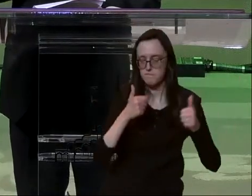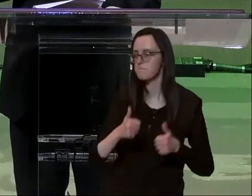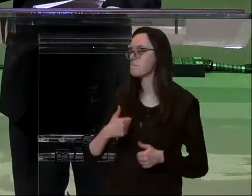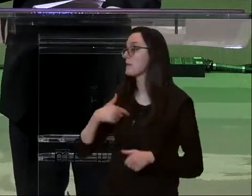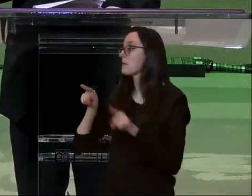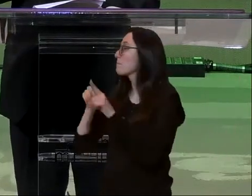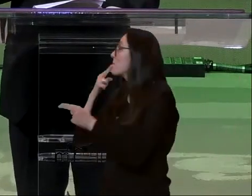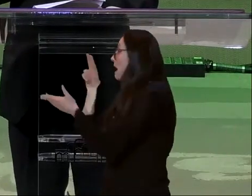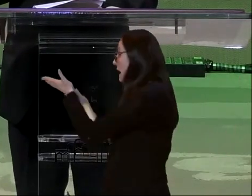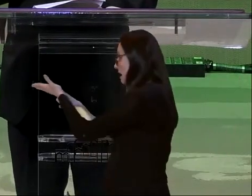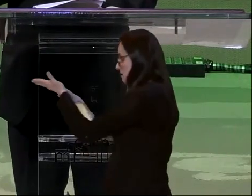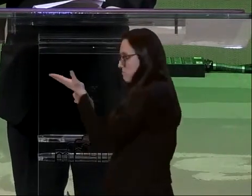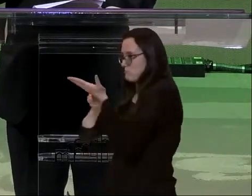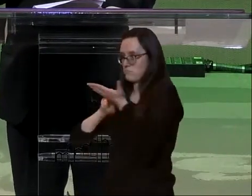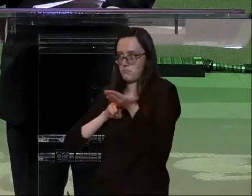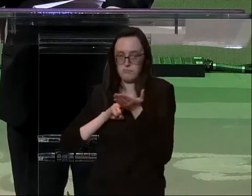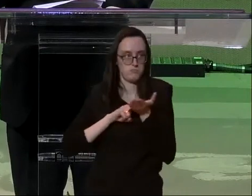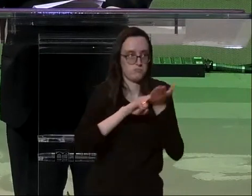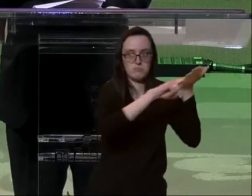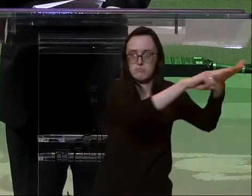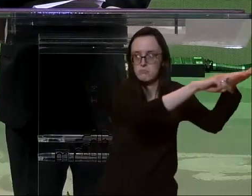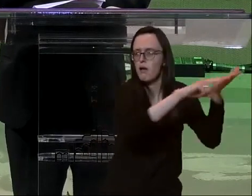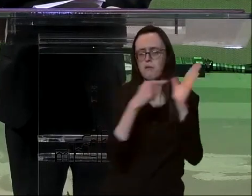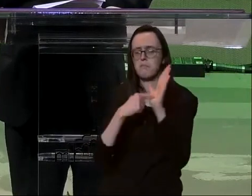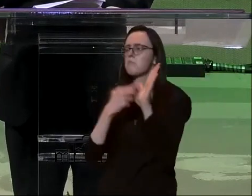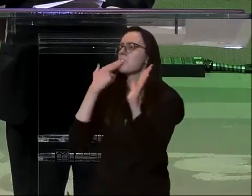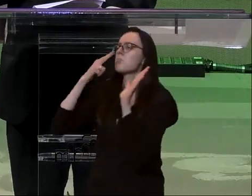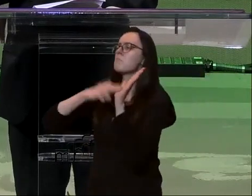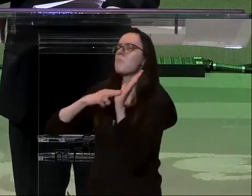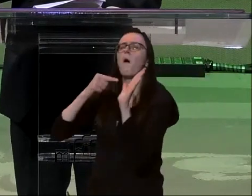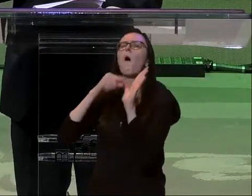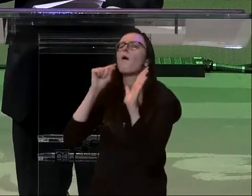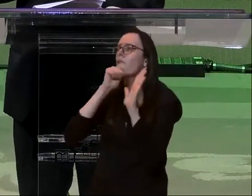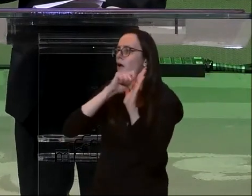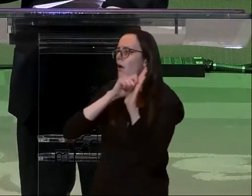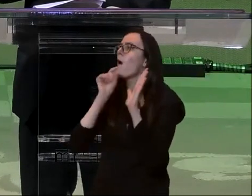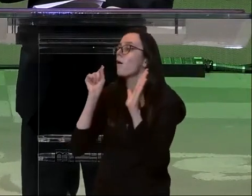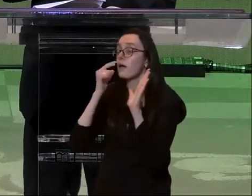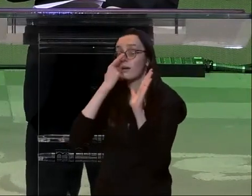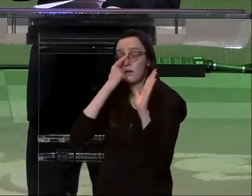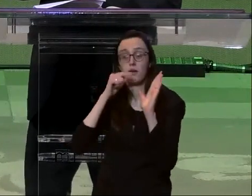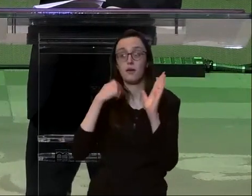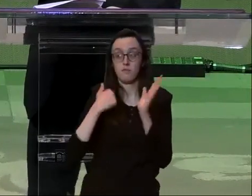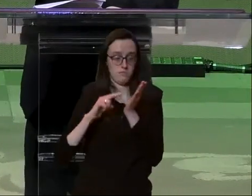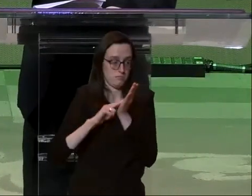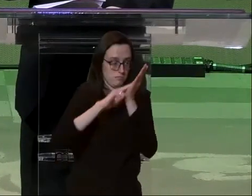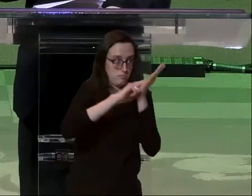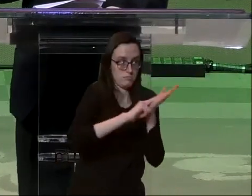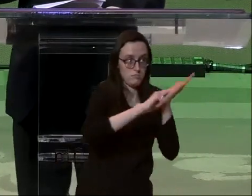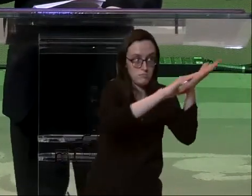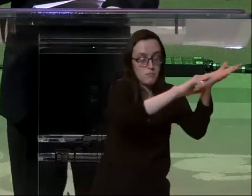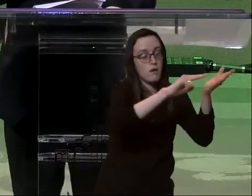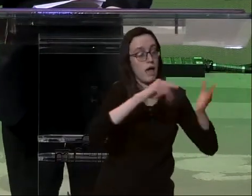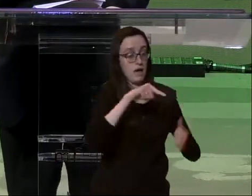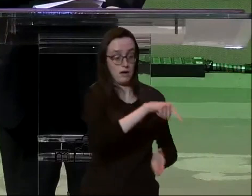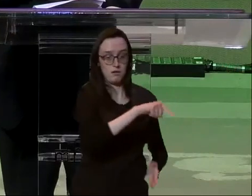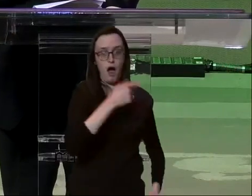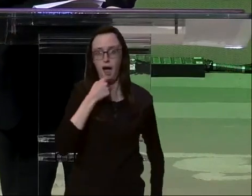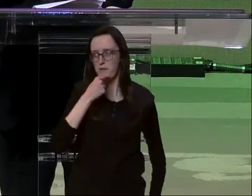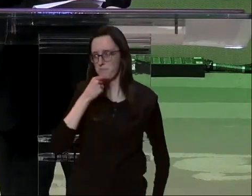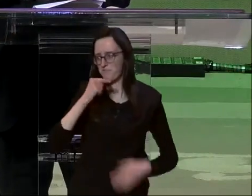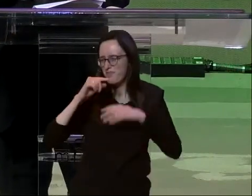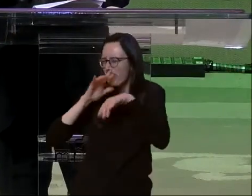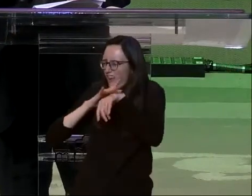Israel a carta que dizia: logo, em chegando a ti esta carta, saberás que eu te enviei Naamã, meu